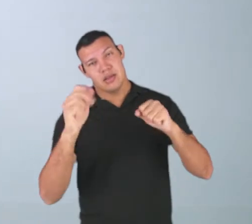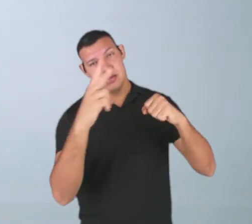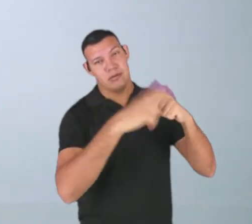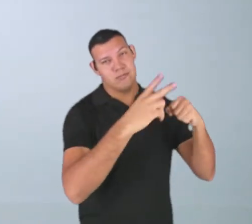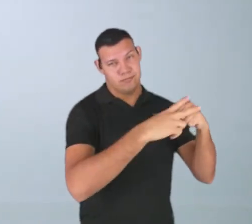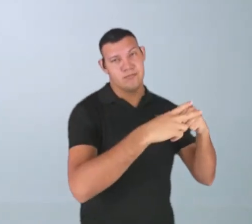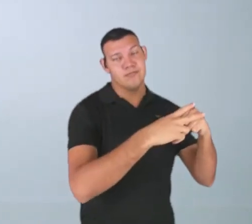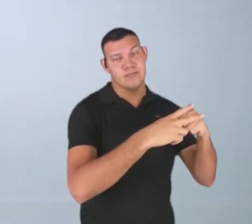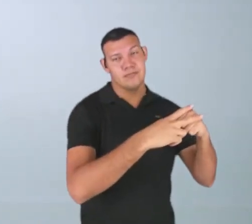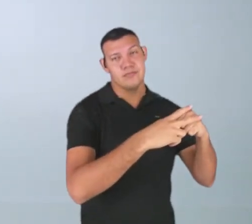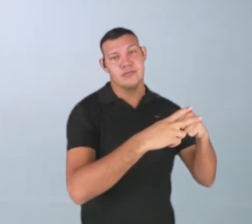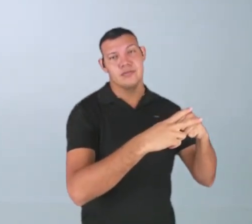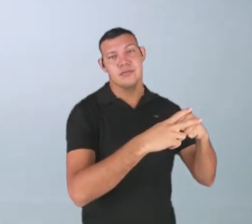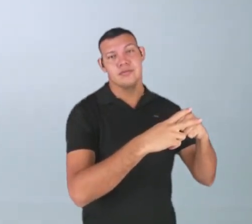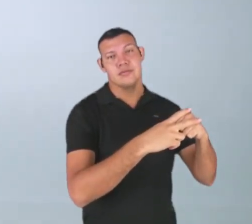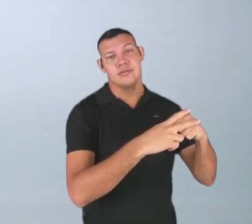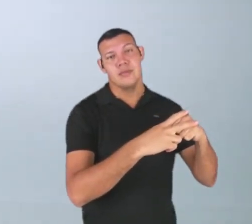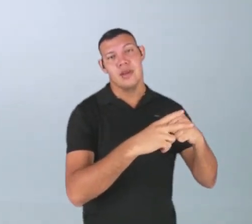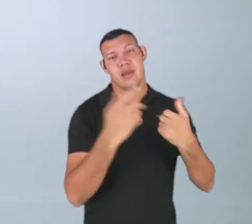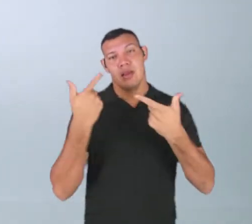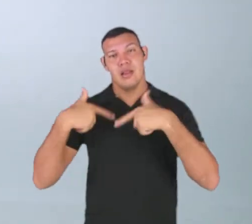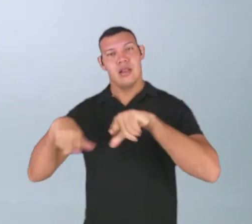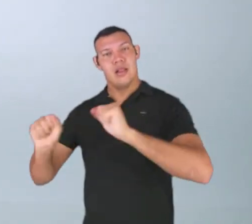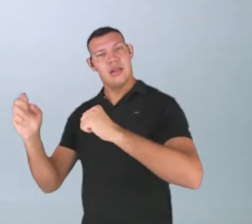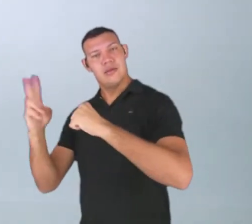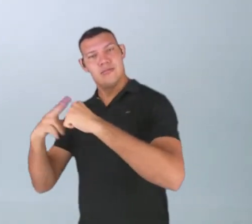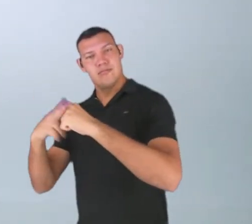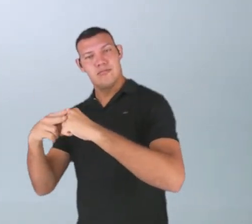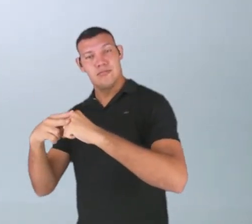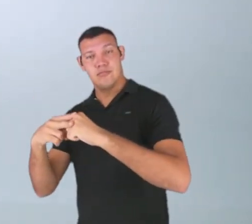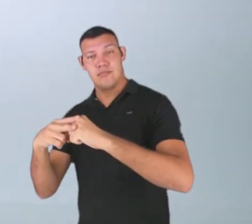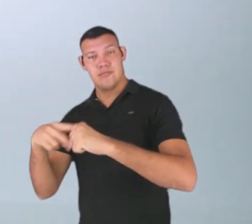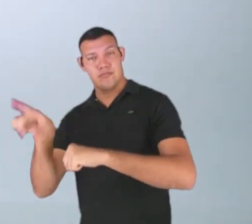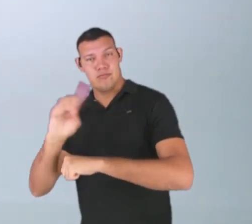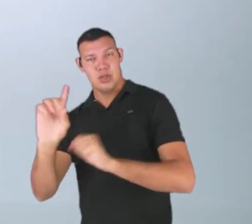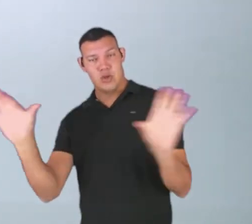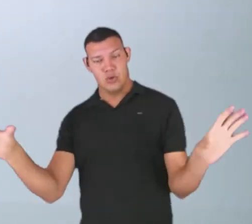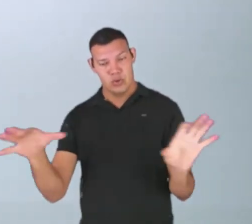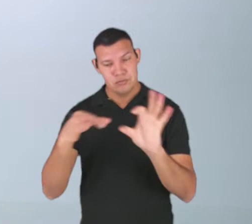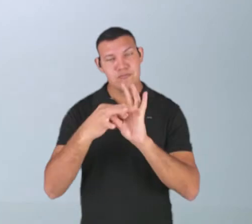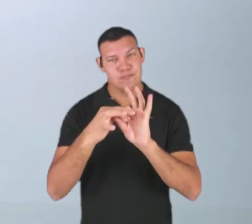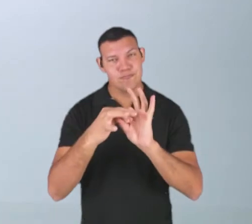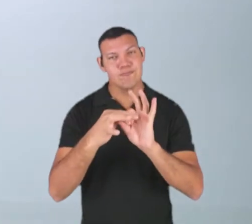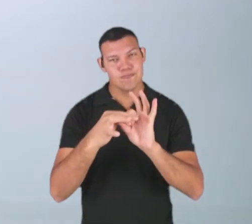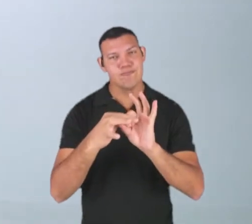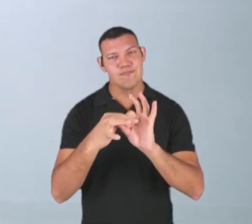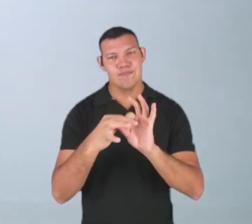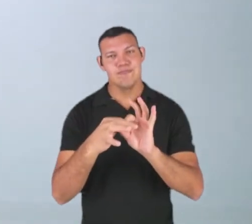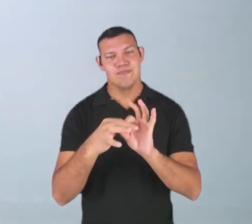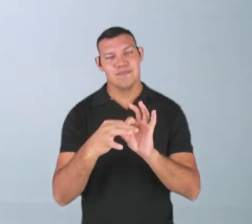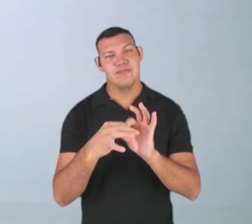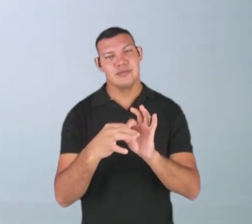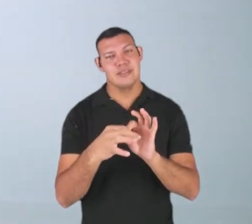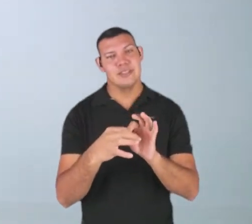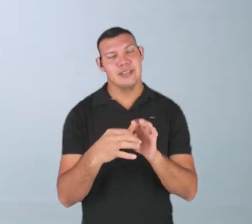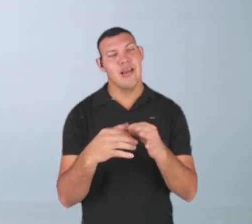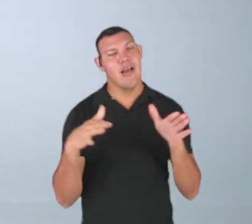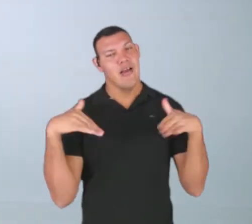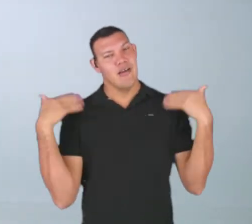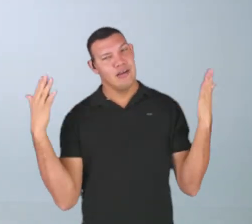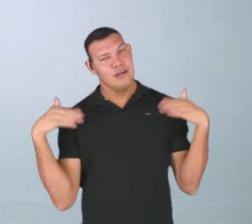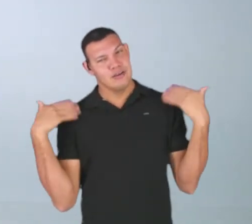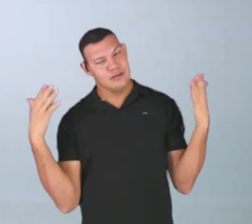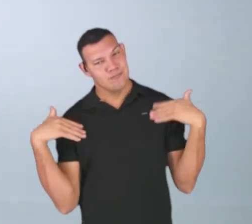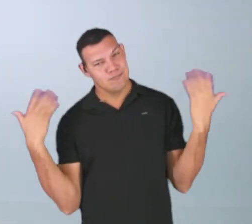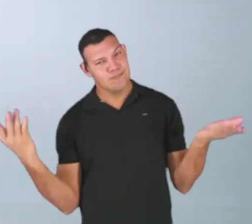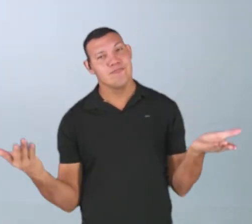da linguagem verbal e da linguagem não verbal juntos, nós podemos brincar com diversos tipos de gêneros